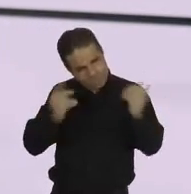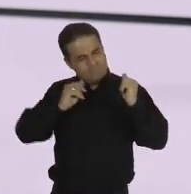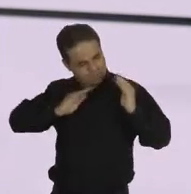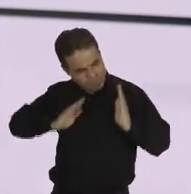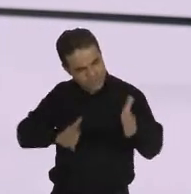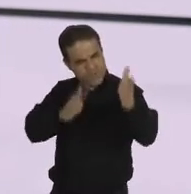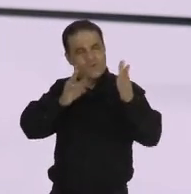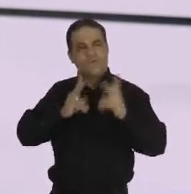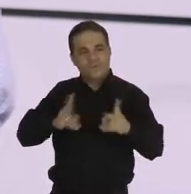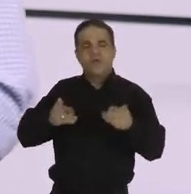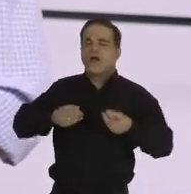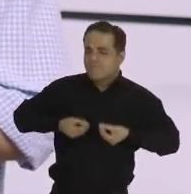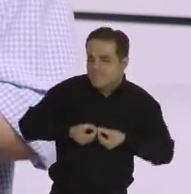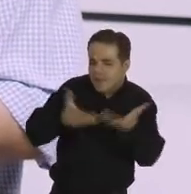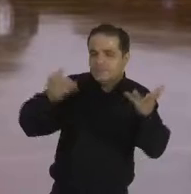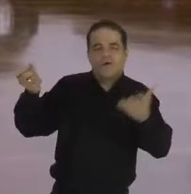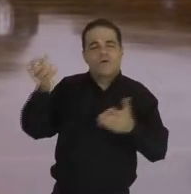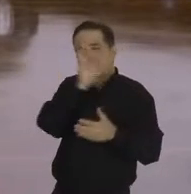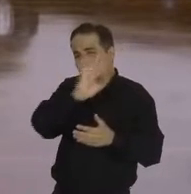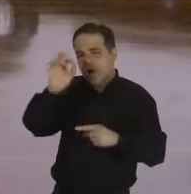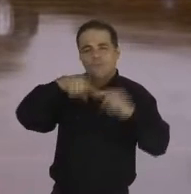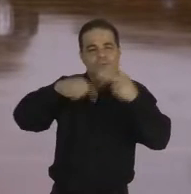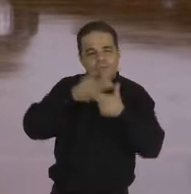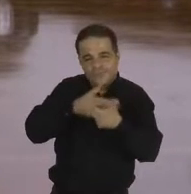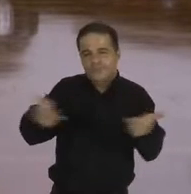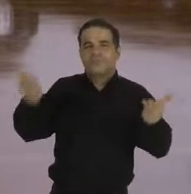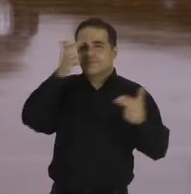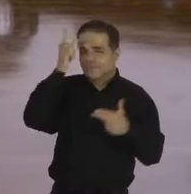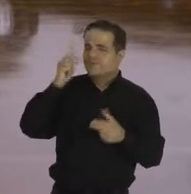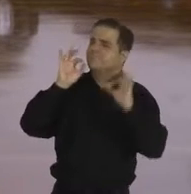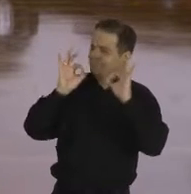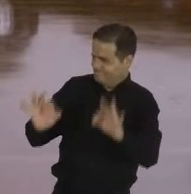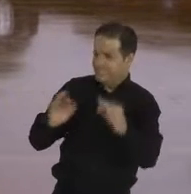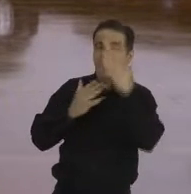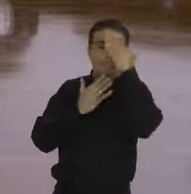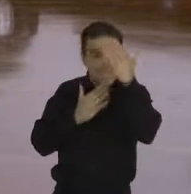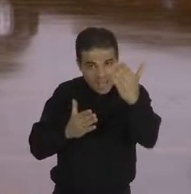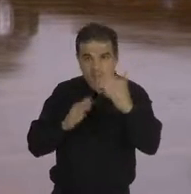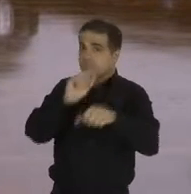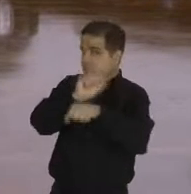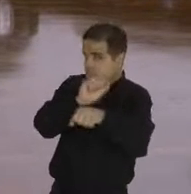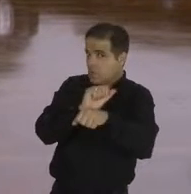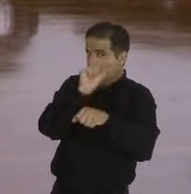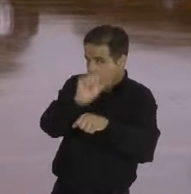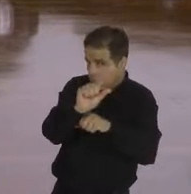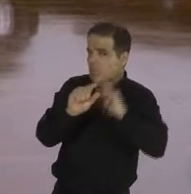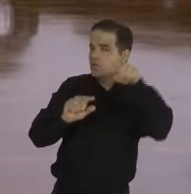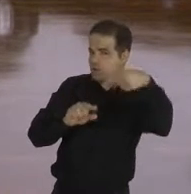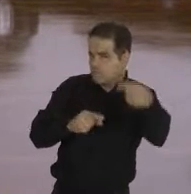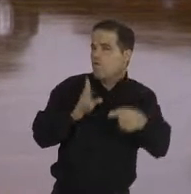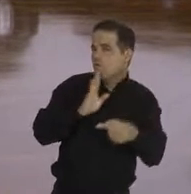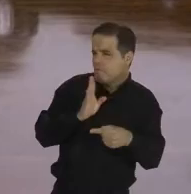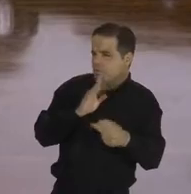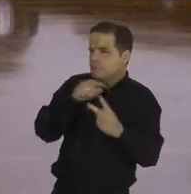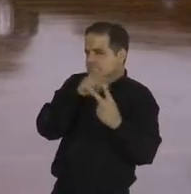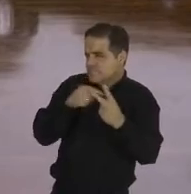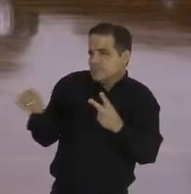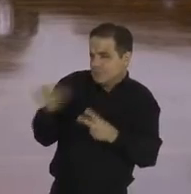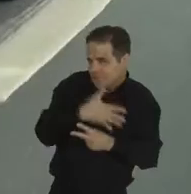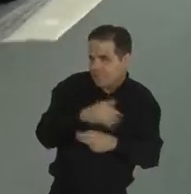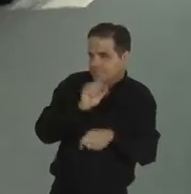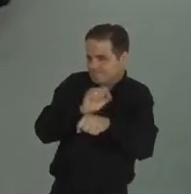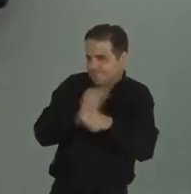tem certeza que vão lançar um ótimo produto aí para mercado com certeza obrigada mesmo e já já a gente vai conhecer esses novos utilitários